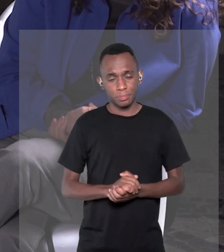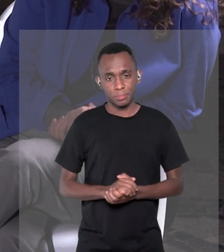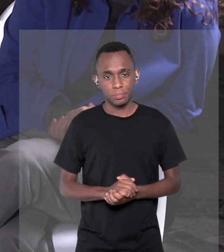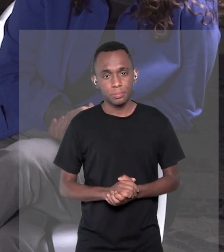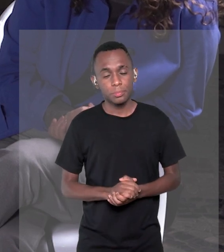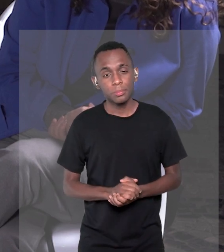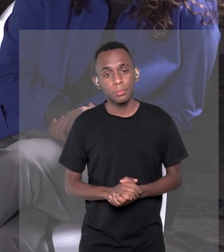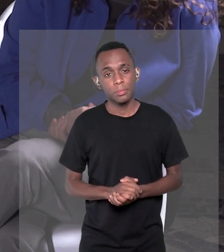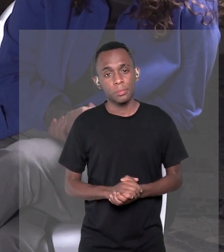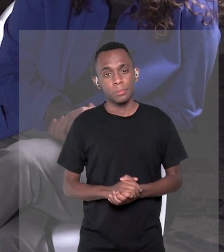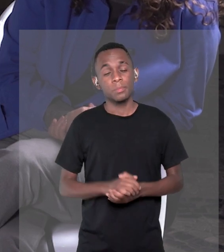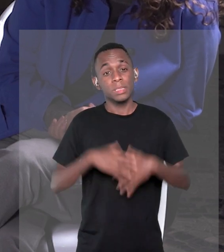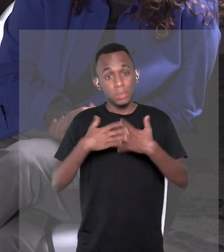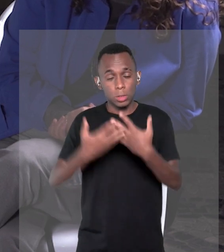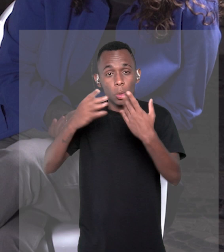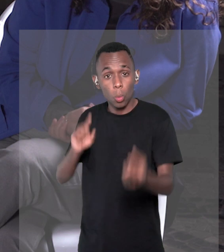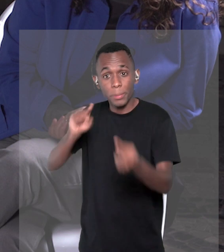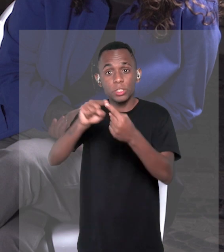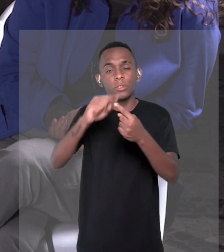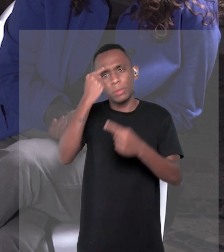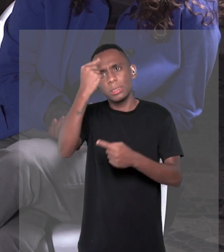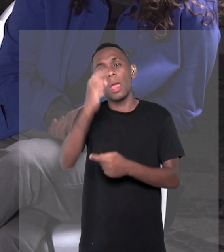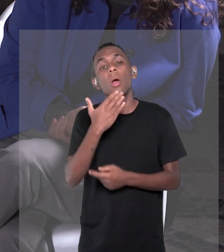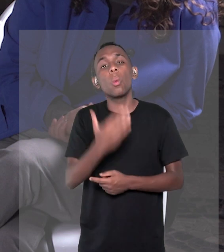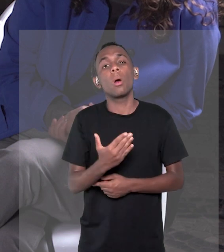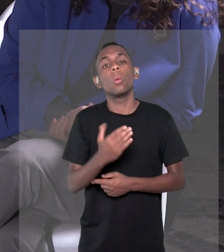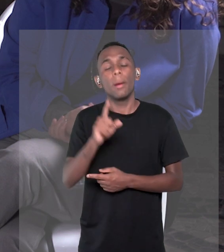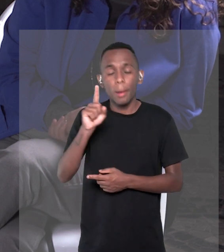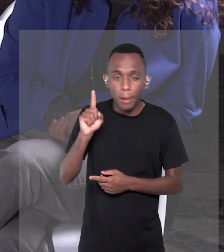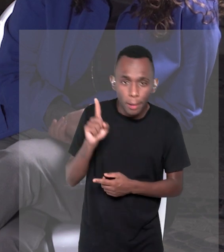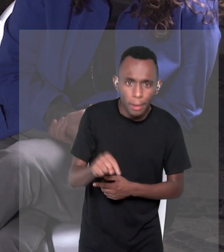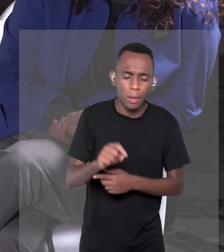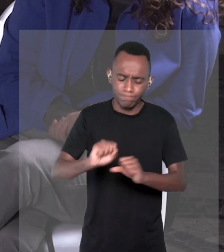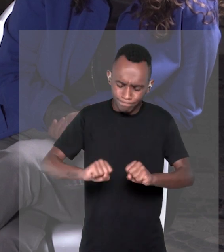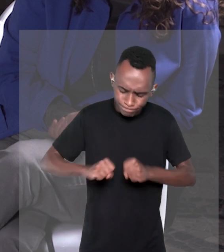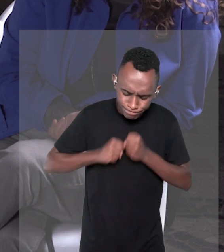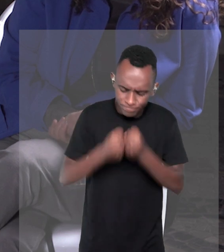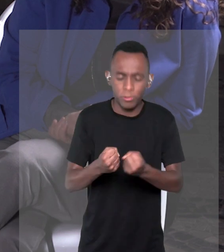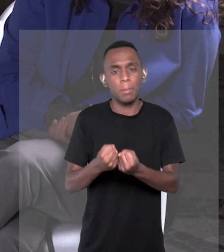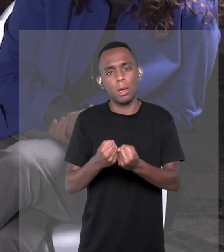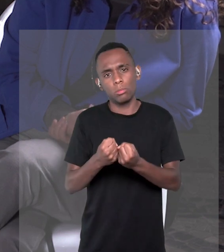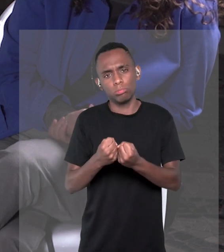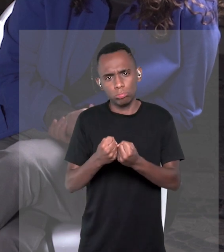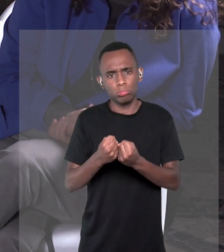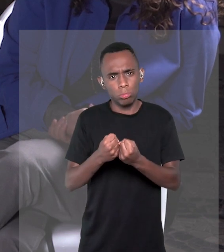não necessariamente quando você quer. E vem com esse ímpeto, vem com a ideia